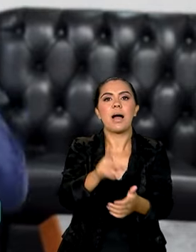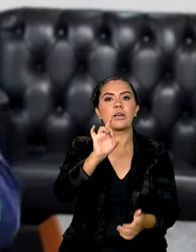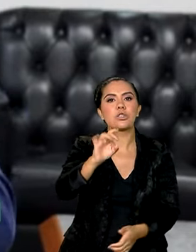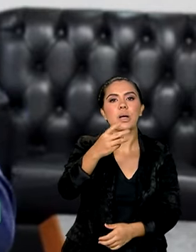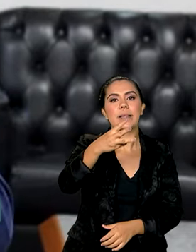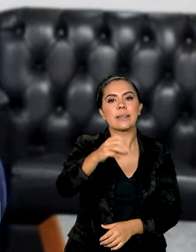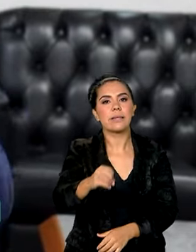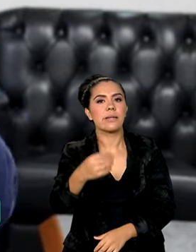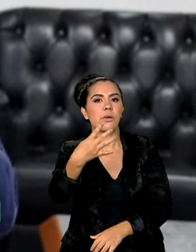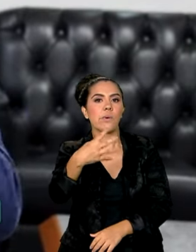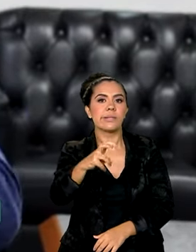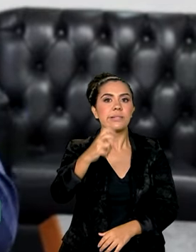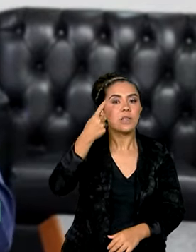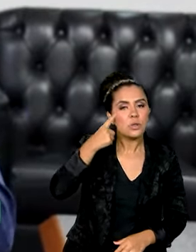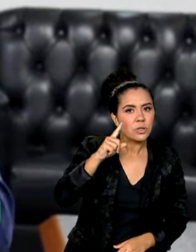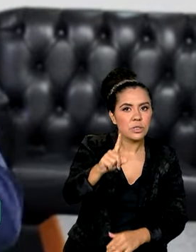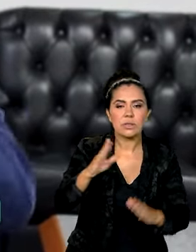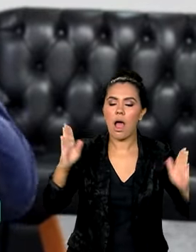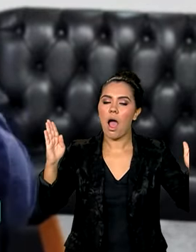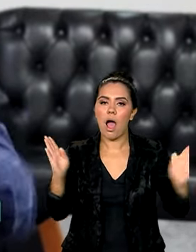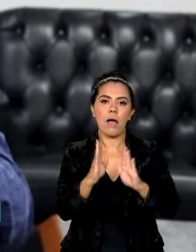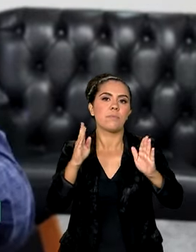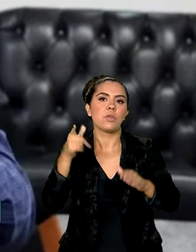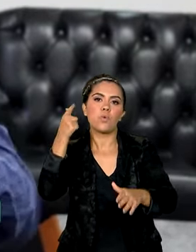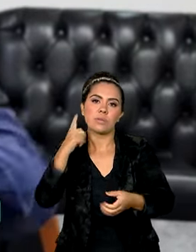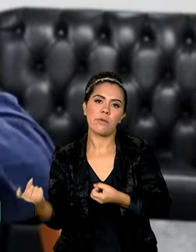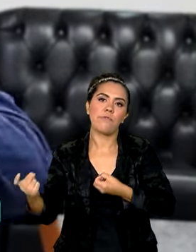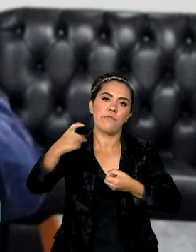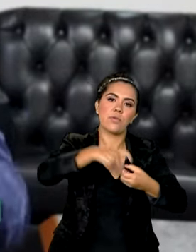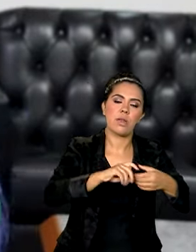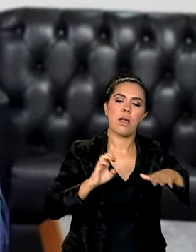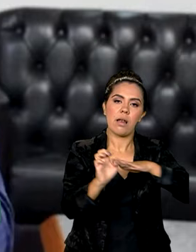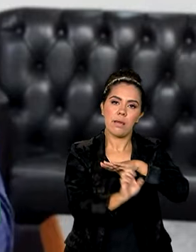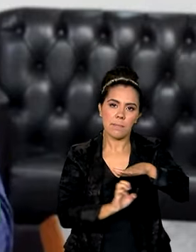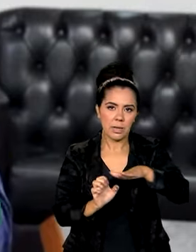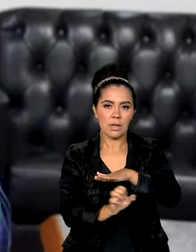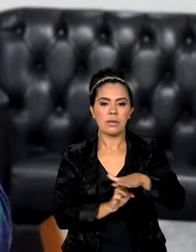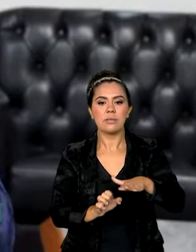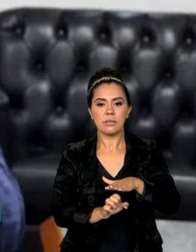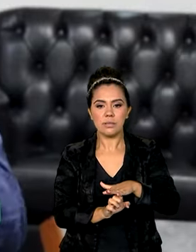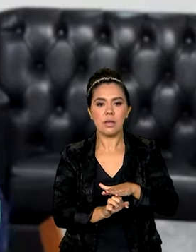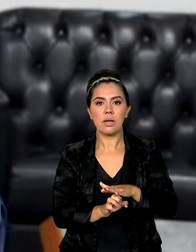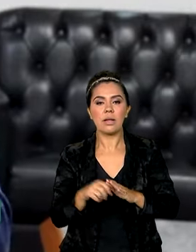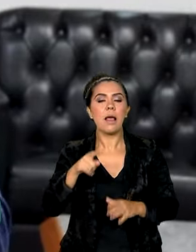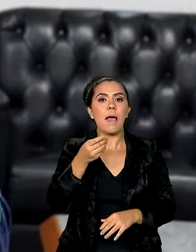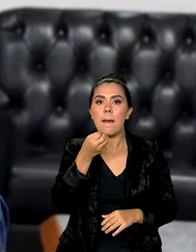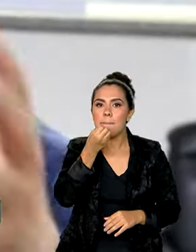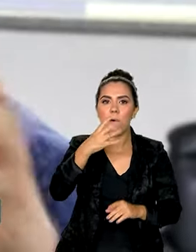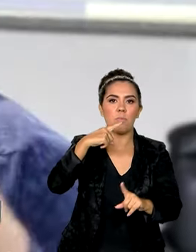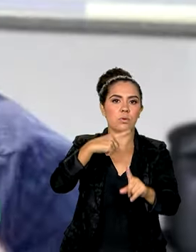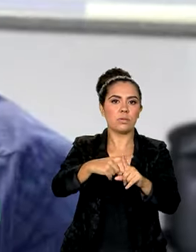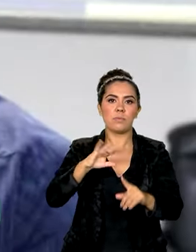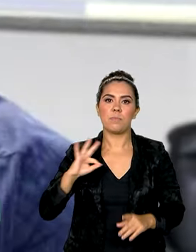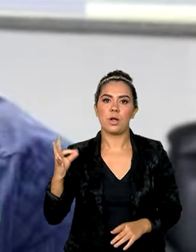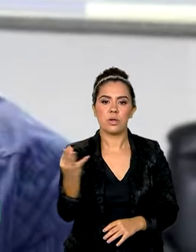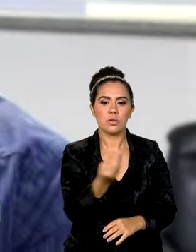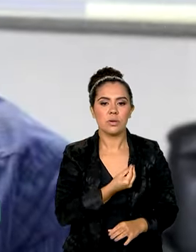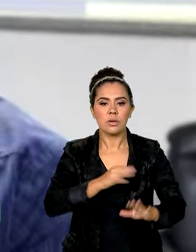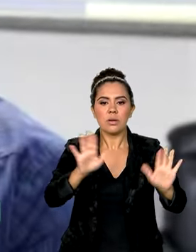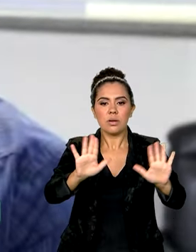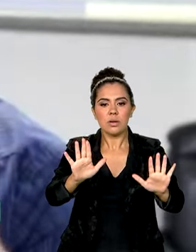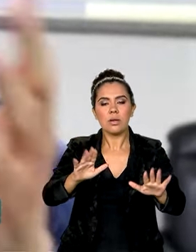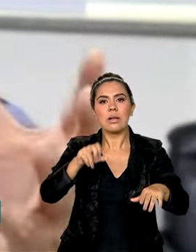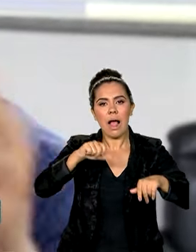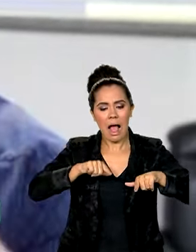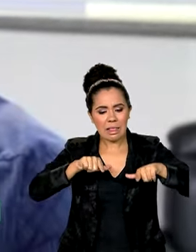dias, de afastamento e ele volta para a firma no mesmo momento e isso acaba sendo muito bom para todo mundo. Não usem atestados com